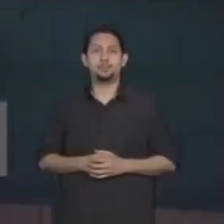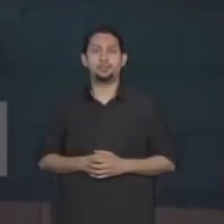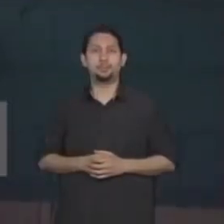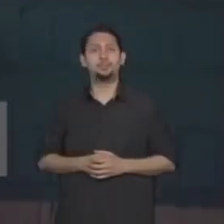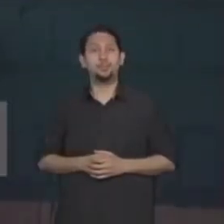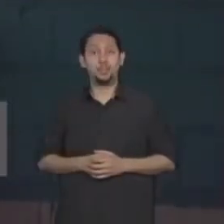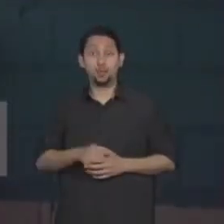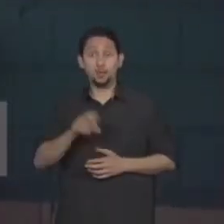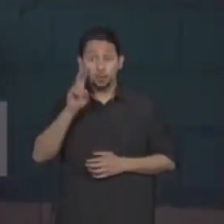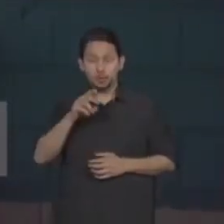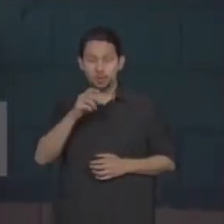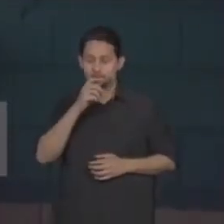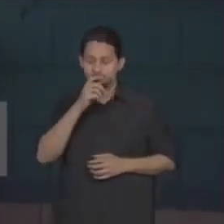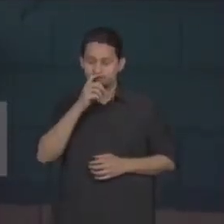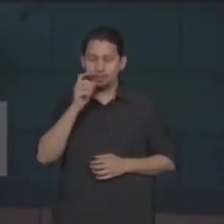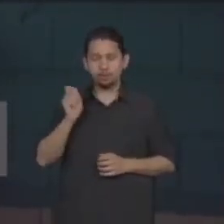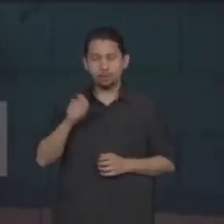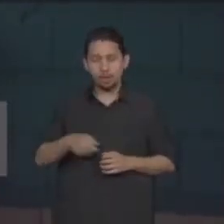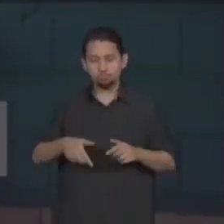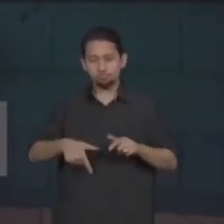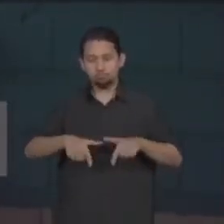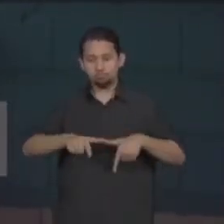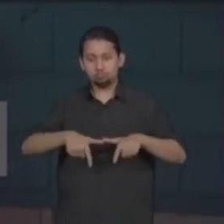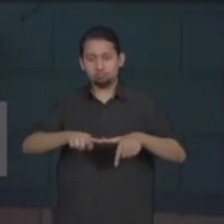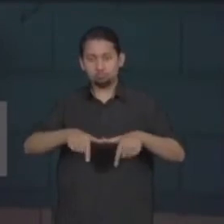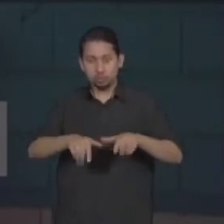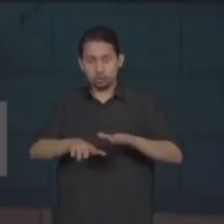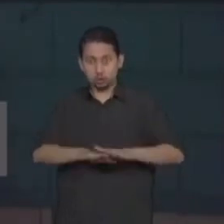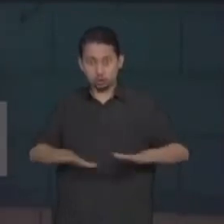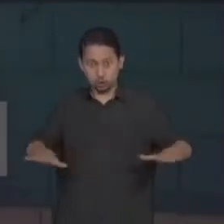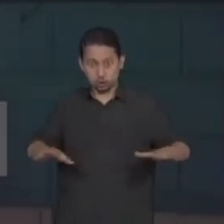Agora vamos ver se ele consegue se movimentar no chão.